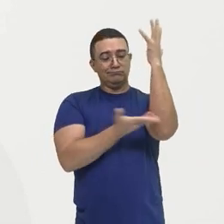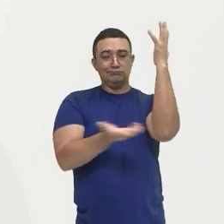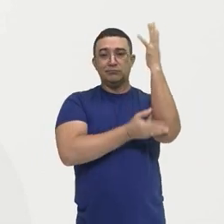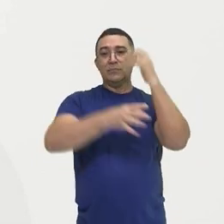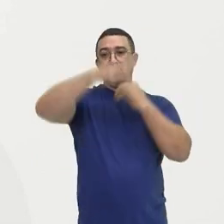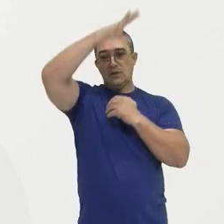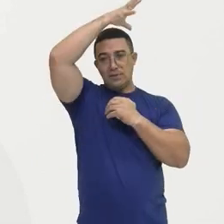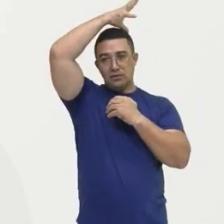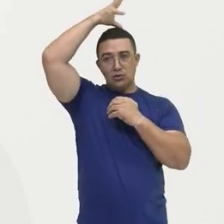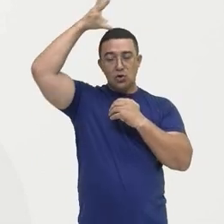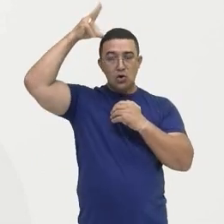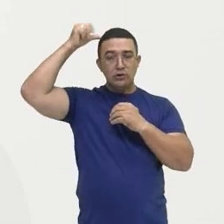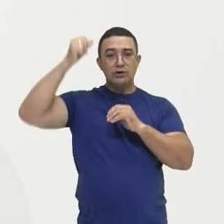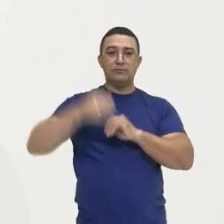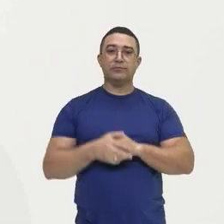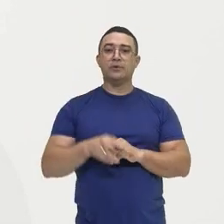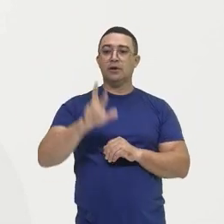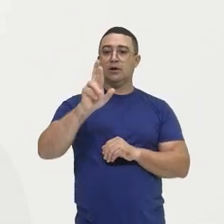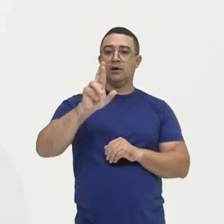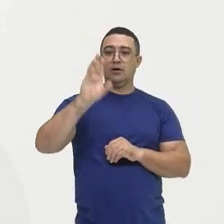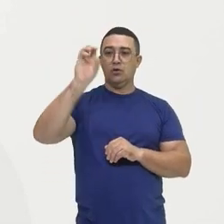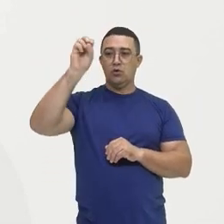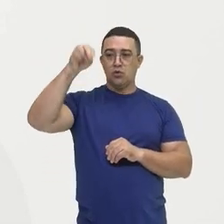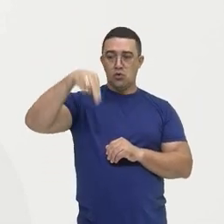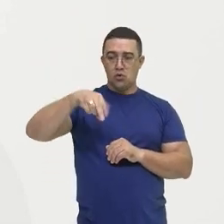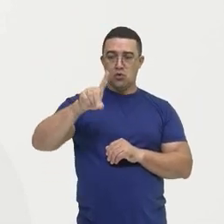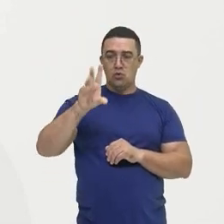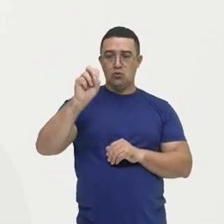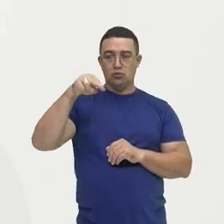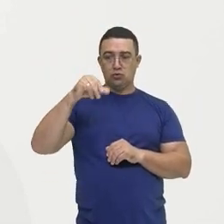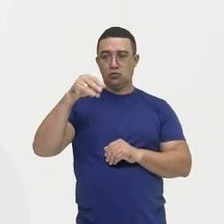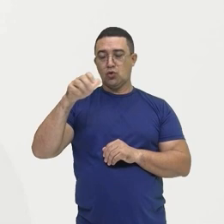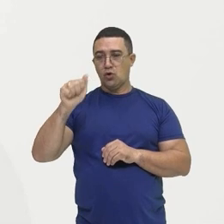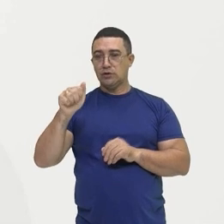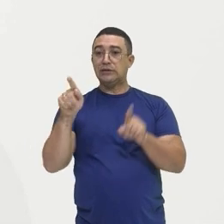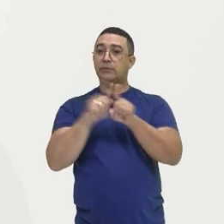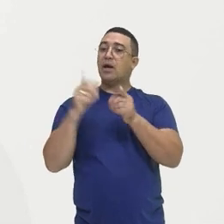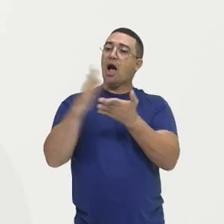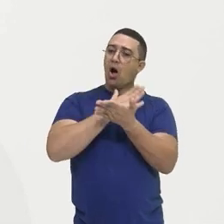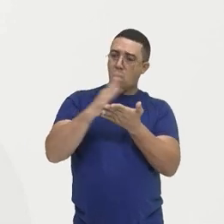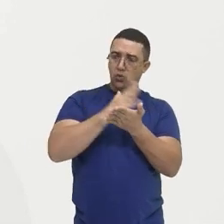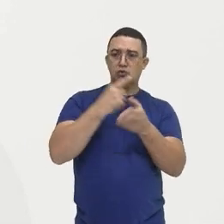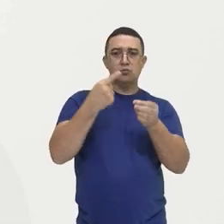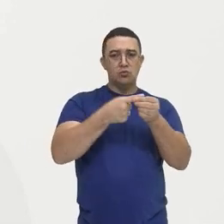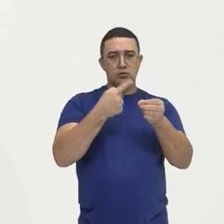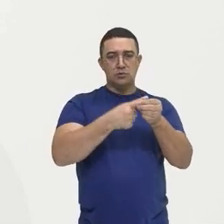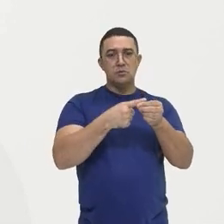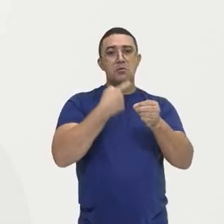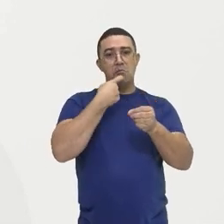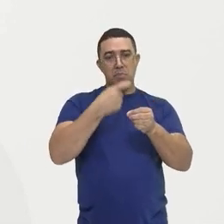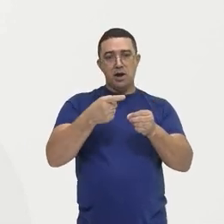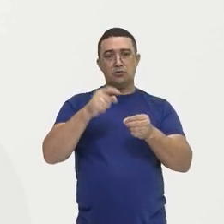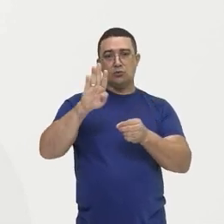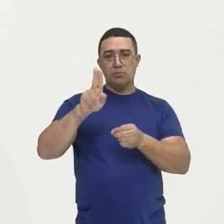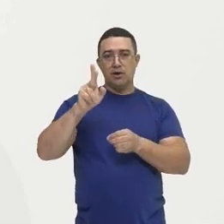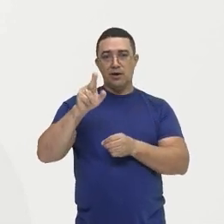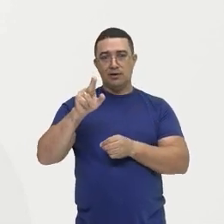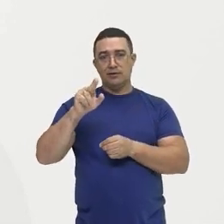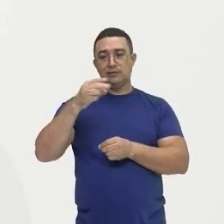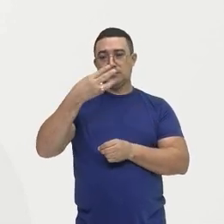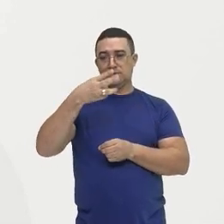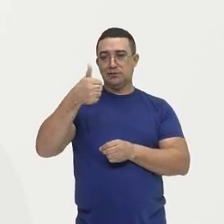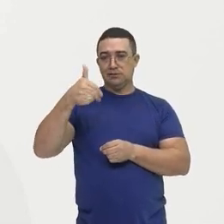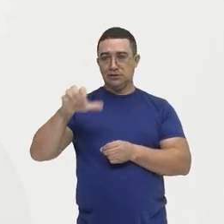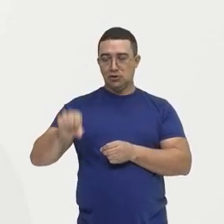Amazonas, Rondônia e alguns municípios aqui localizados ao longo da BR-319, tá bom? E aí a gente tem